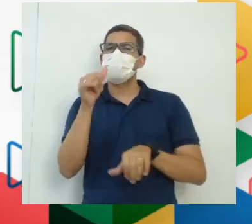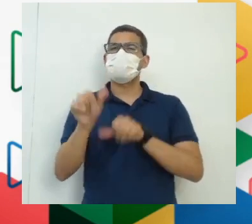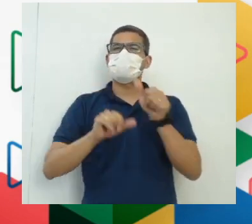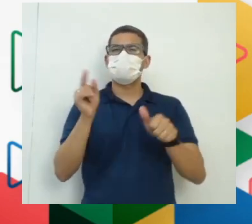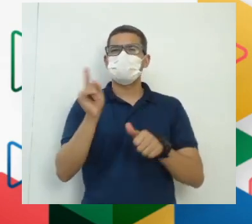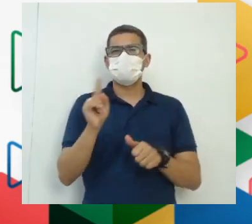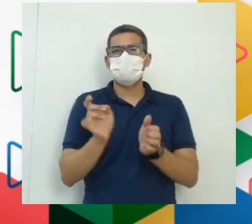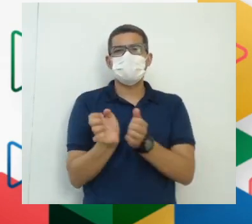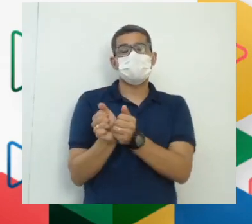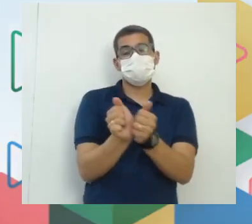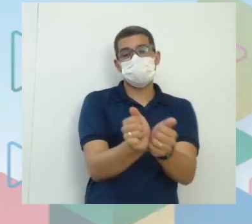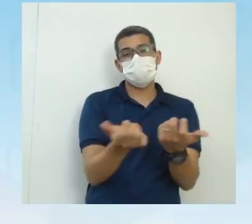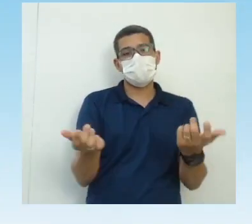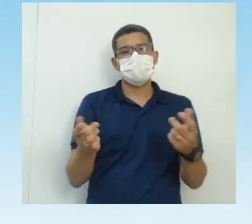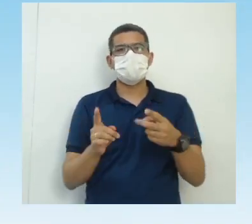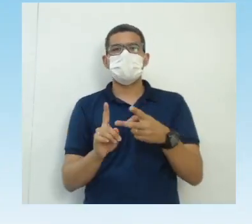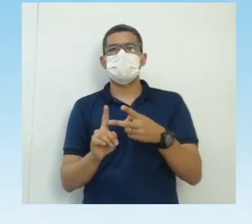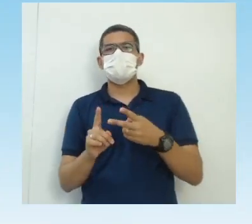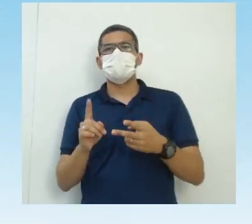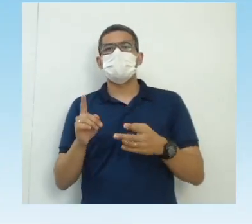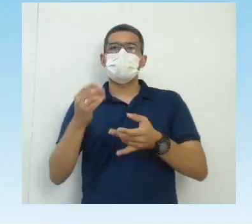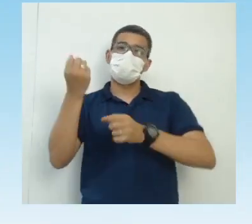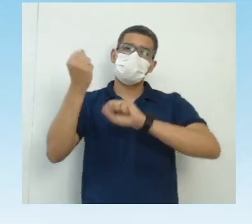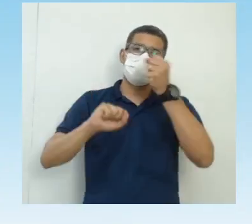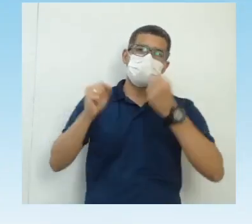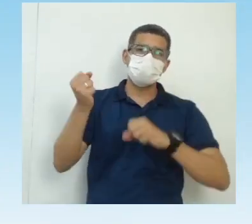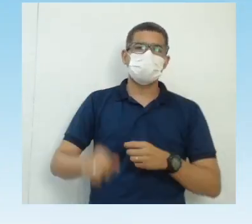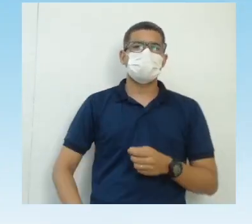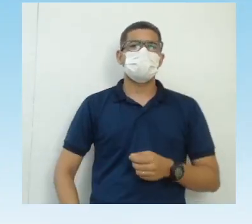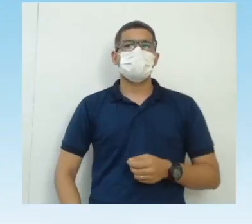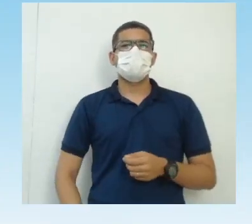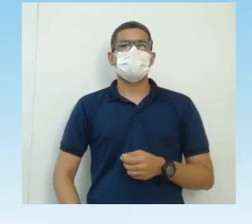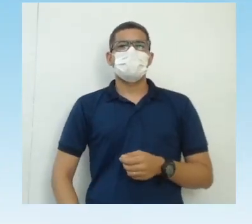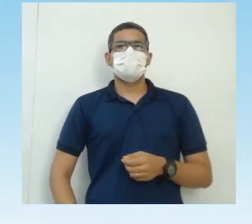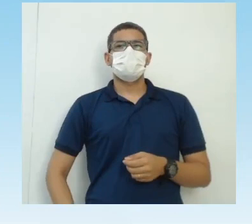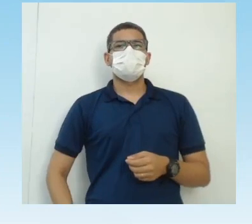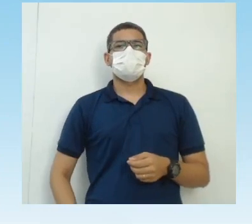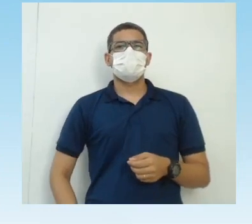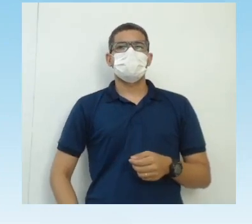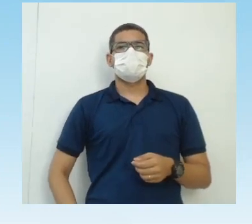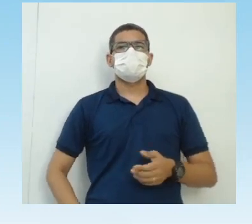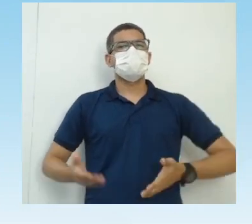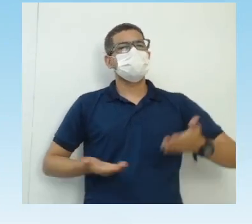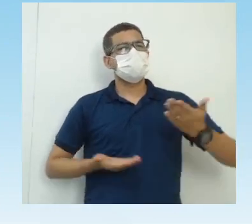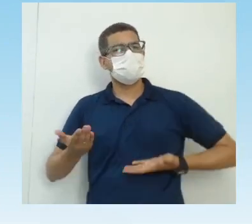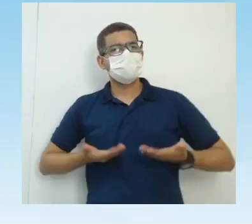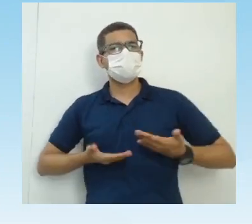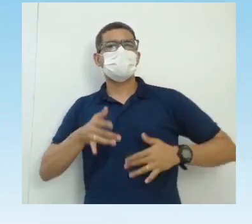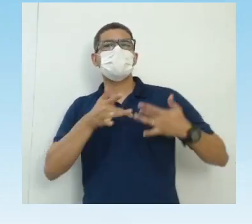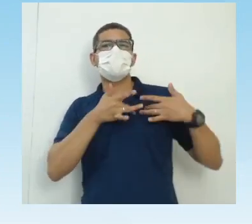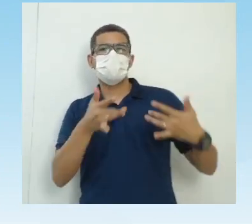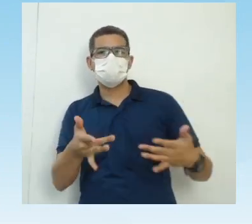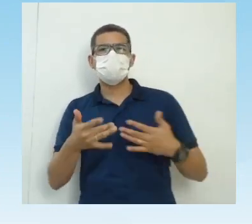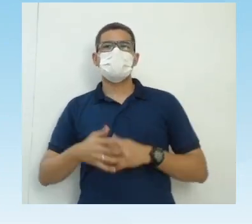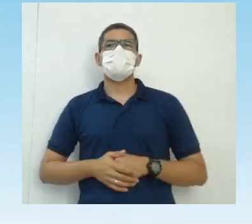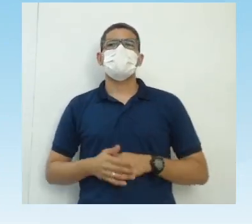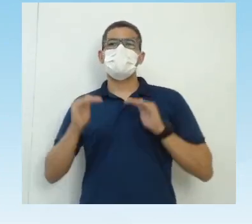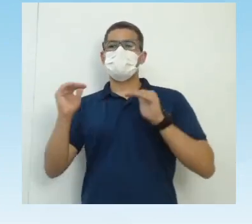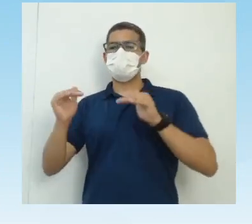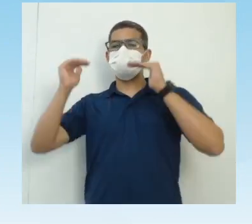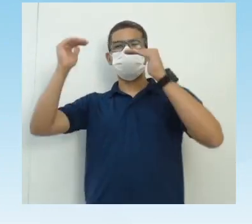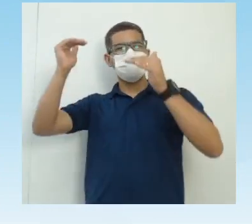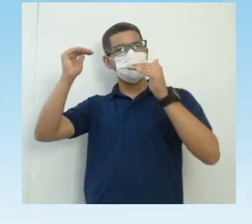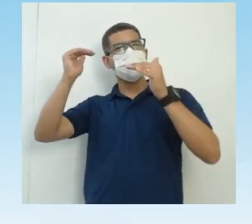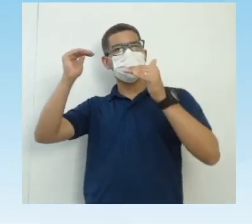A, escravidão, B, industrialização, letra C, servidão voluntária, letra D,